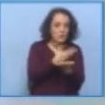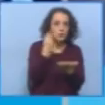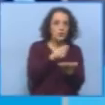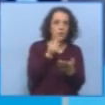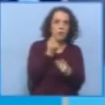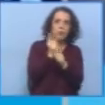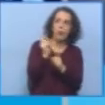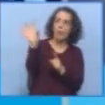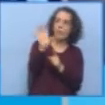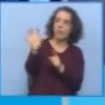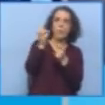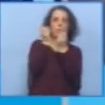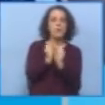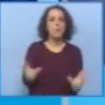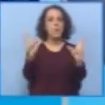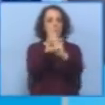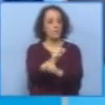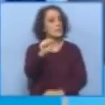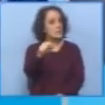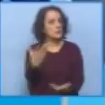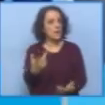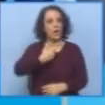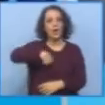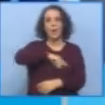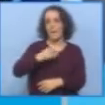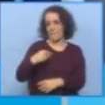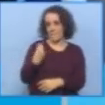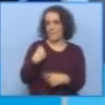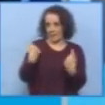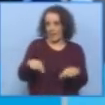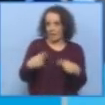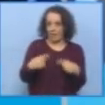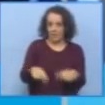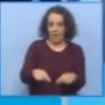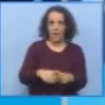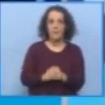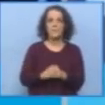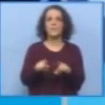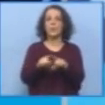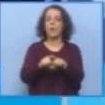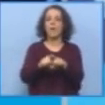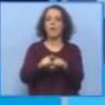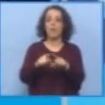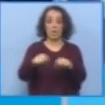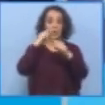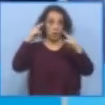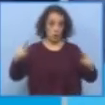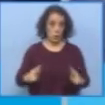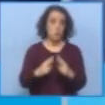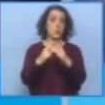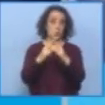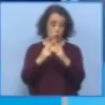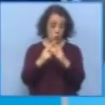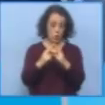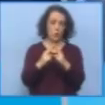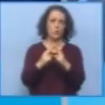e nós tínhamos muito essa preocupação. A preparação prévia das jornadas que nós organizávamos